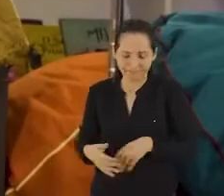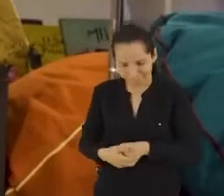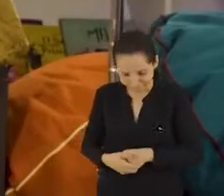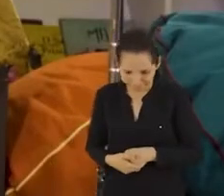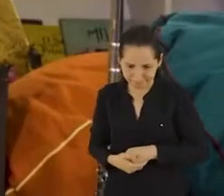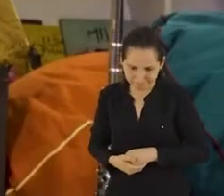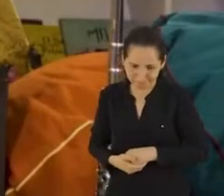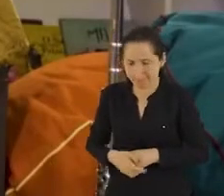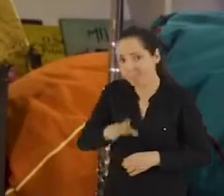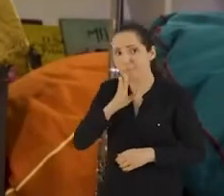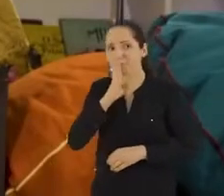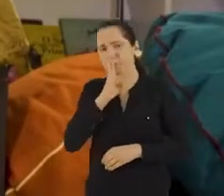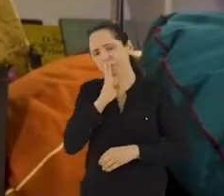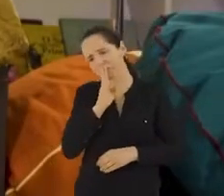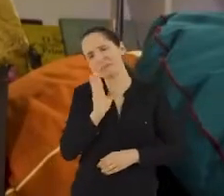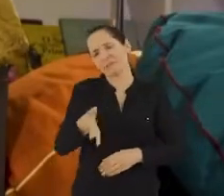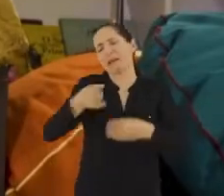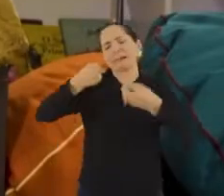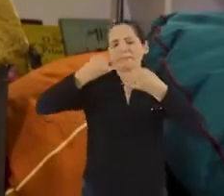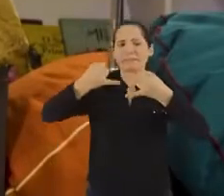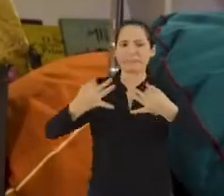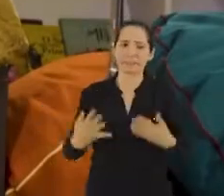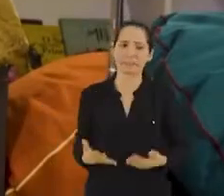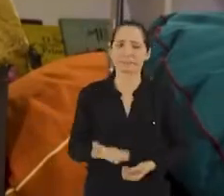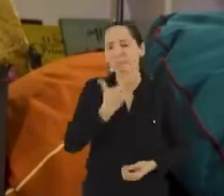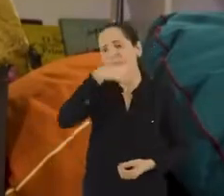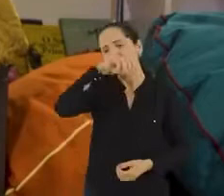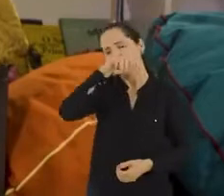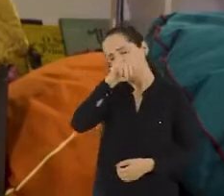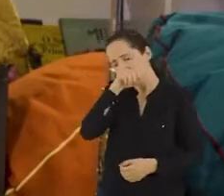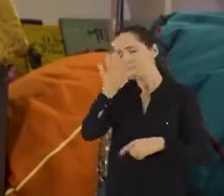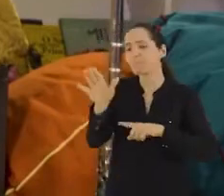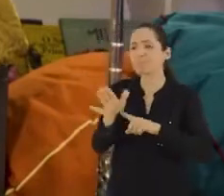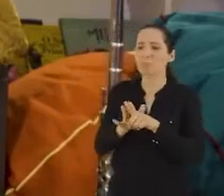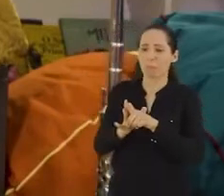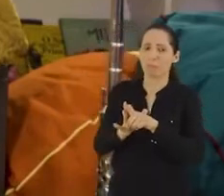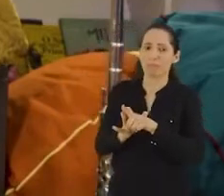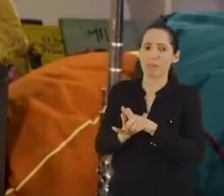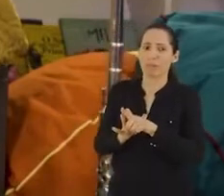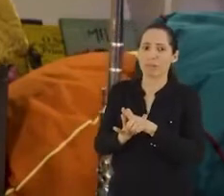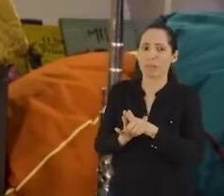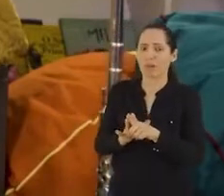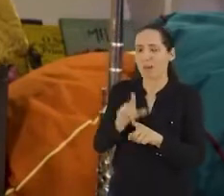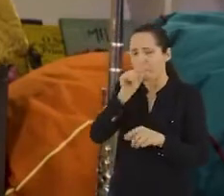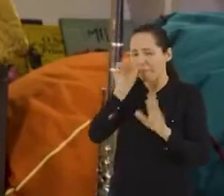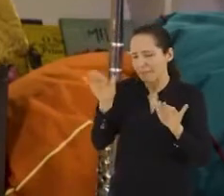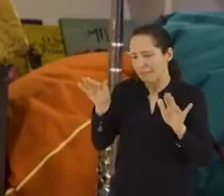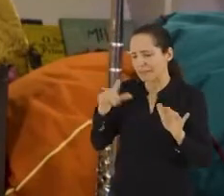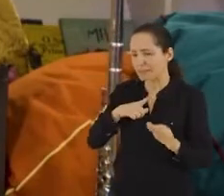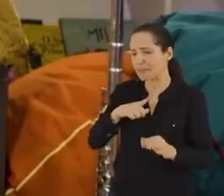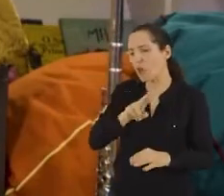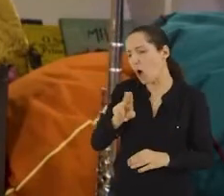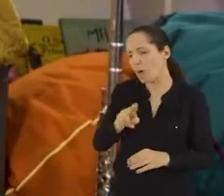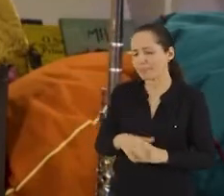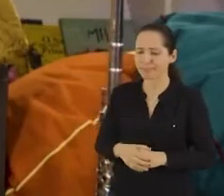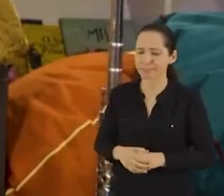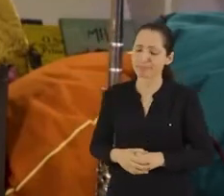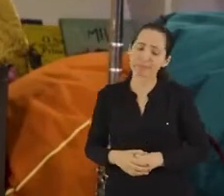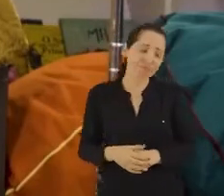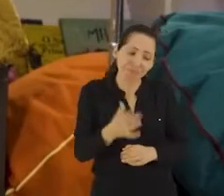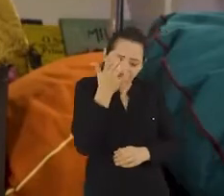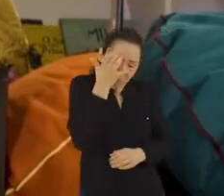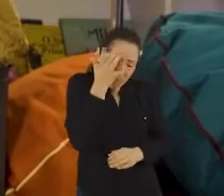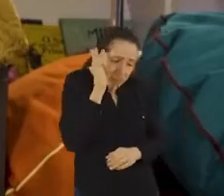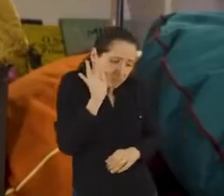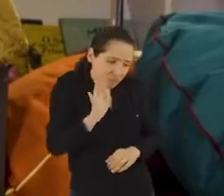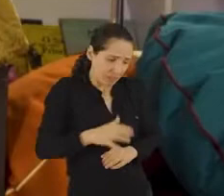Esse silêncio que já diz tudo. Então o pai perguntou para a menina se o passarinho tinha um nome. Ela não sabia, mas pensou